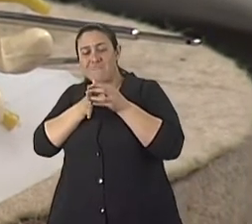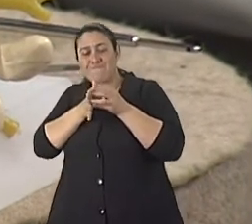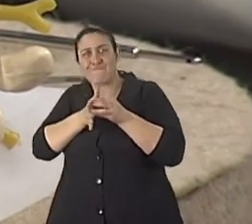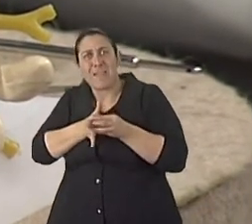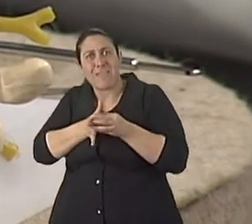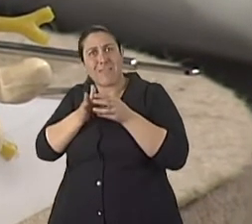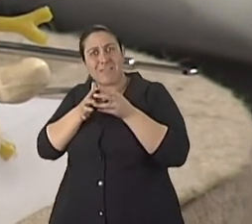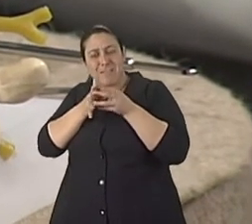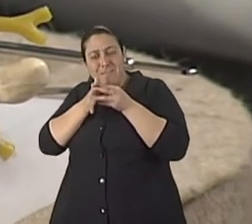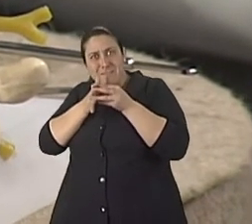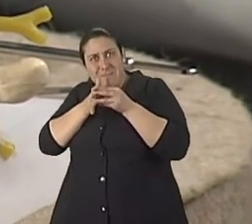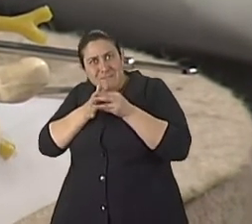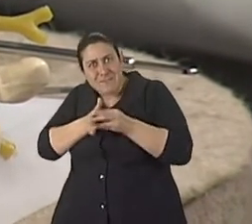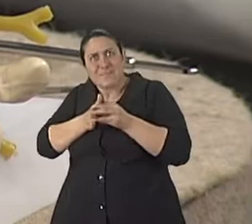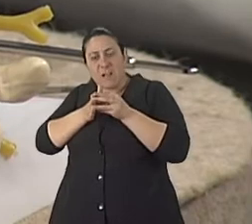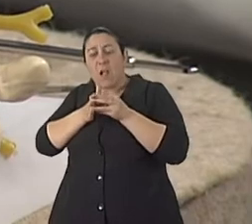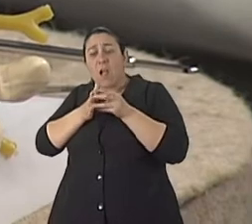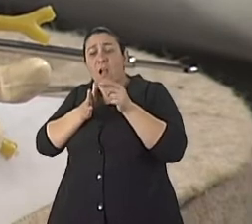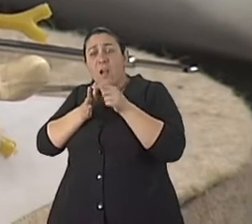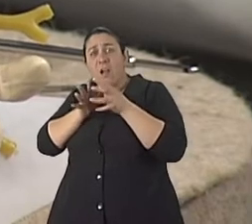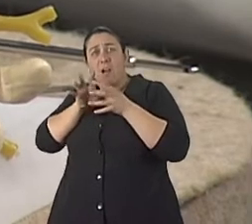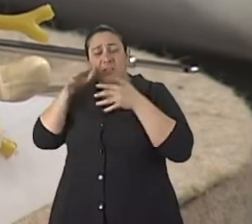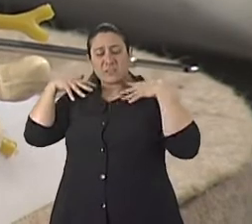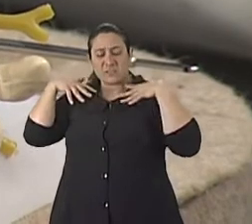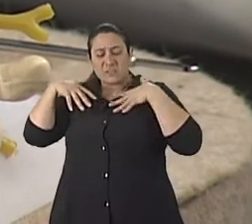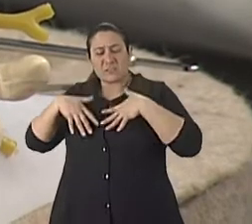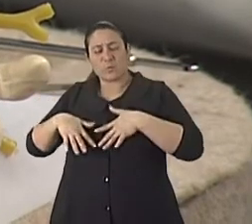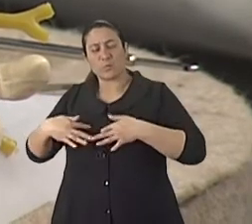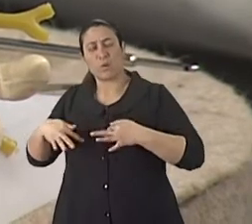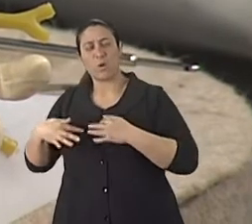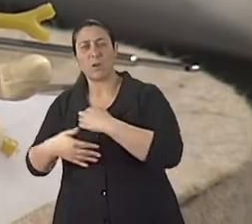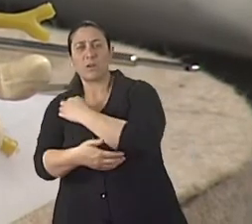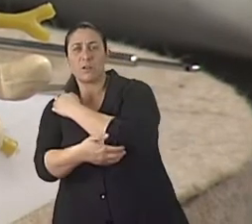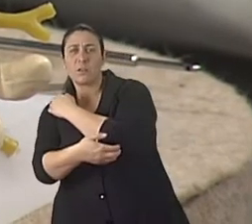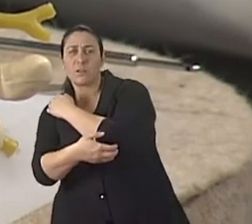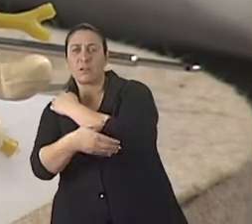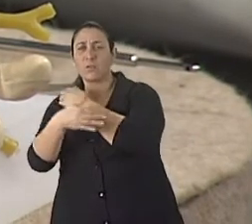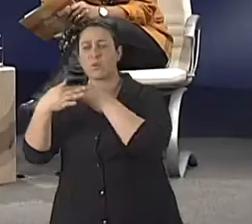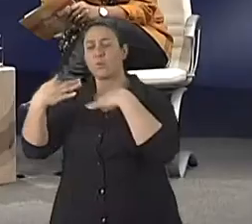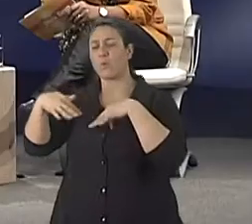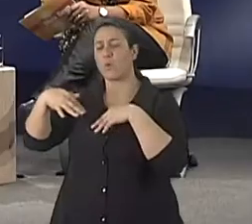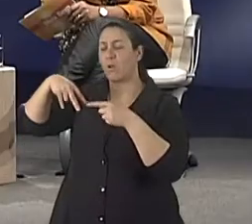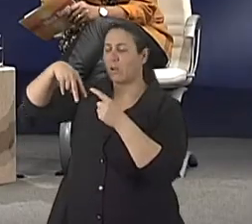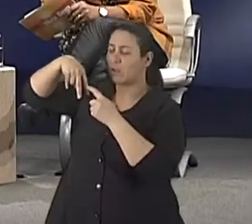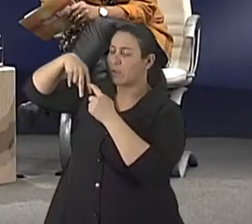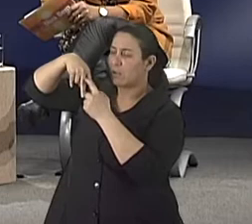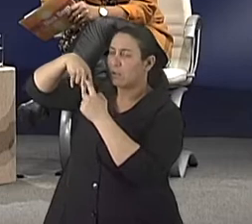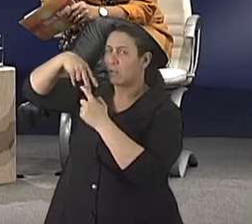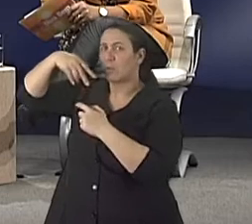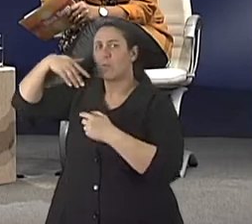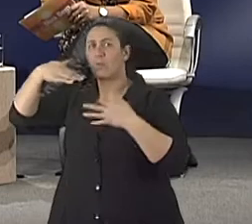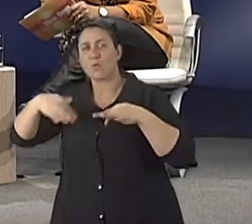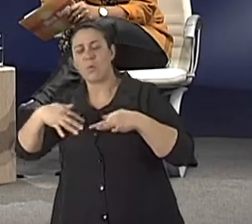trote que cresceu assim pra dentro do canal ela causa uma compressão da medula e o idoso ele caminha um pouco começa a sentir dores